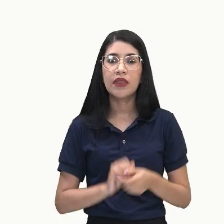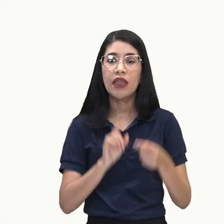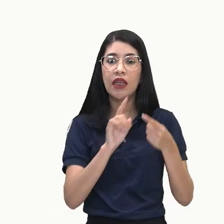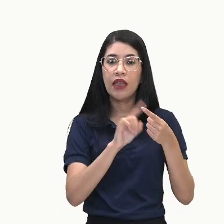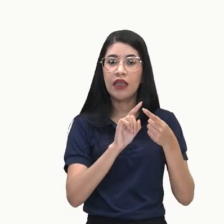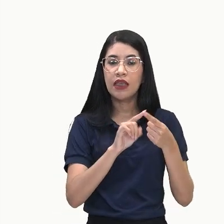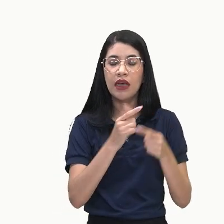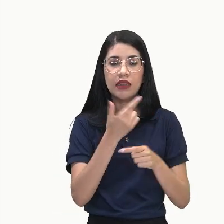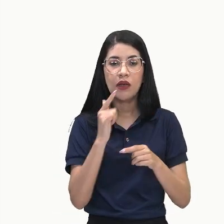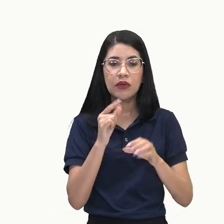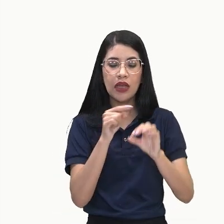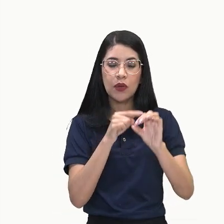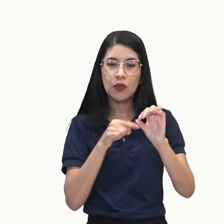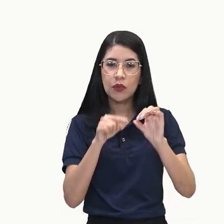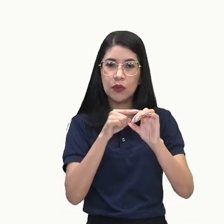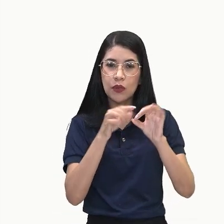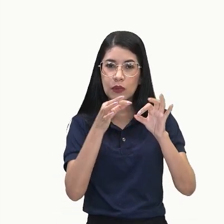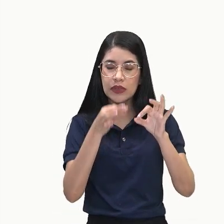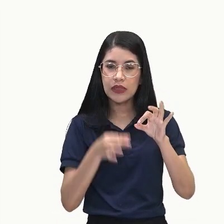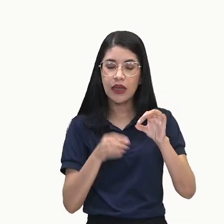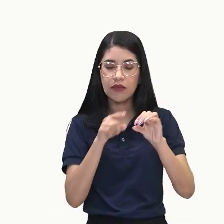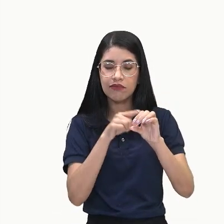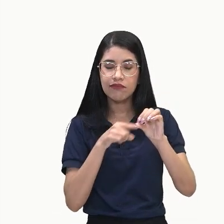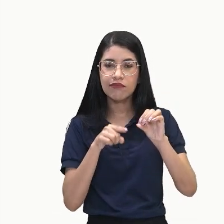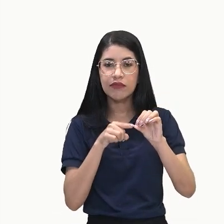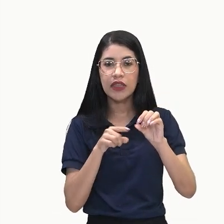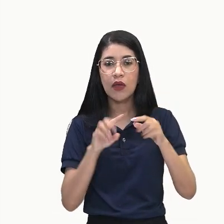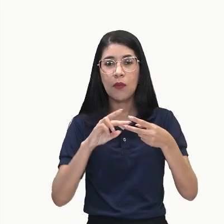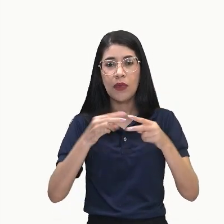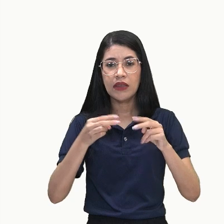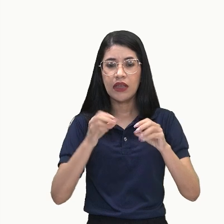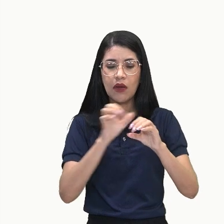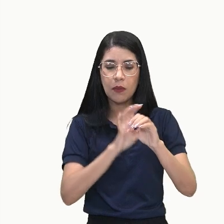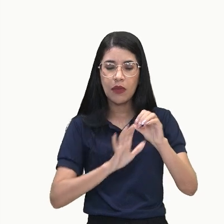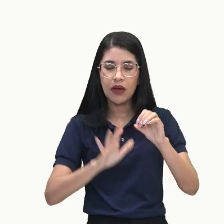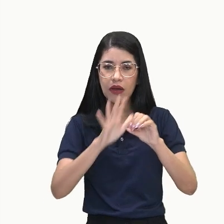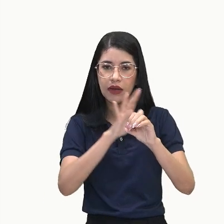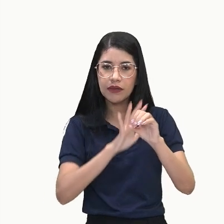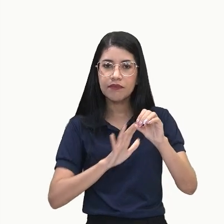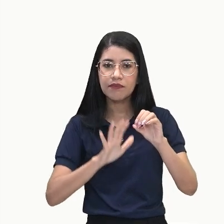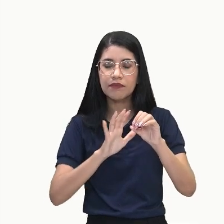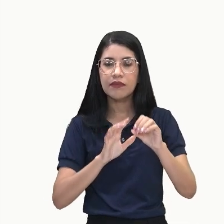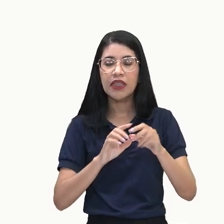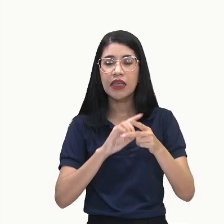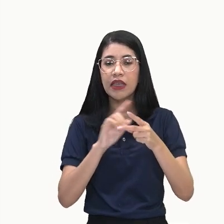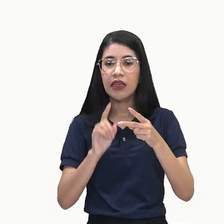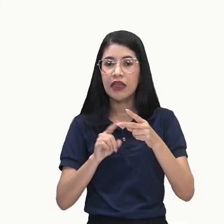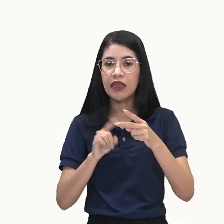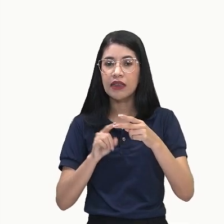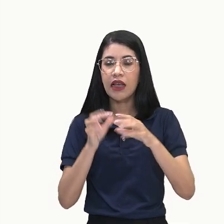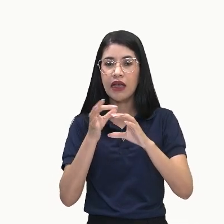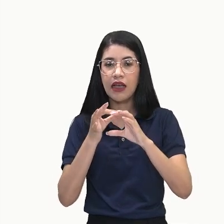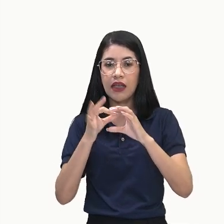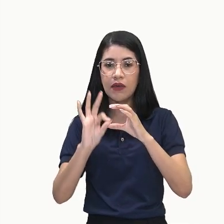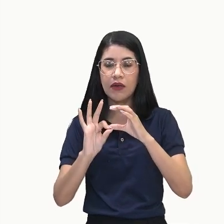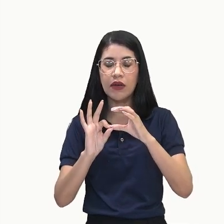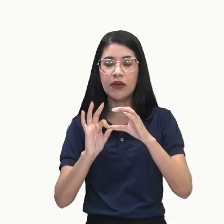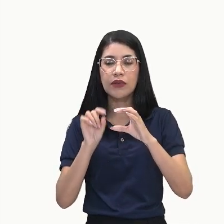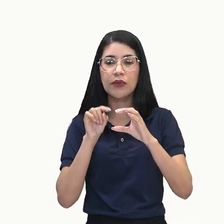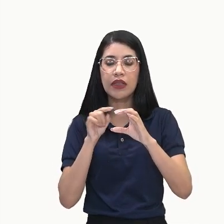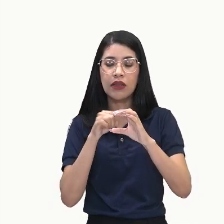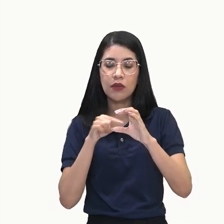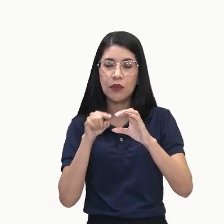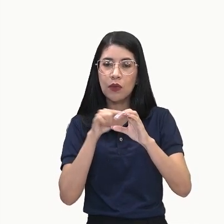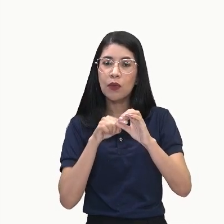procariontes não tem o núcleo definido, material genético disperso no citoplasma, e nas células eucariontes eles vão ter